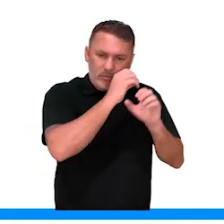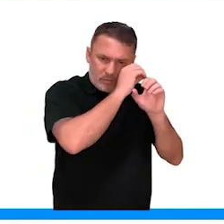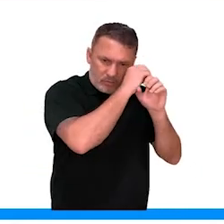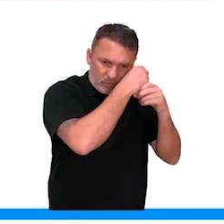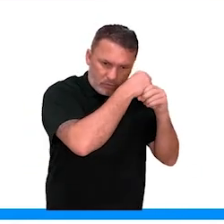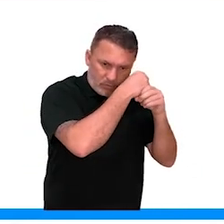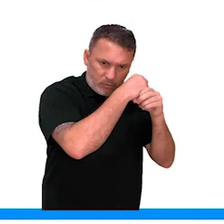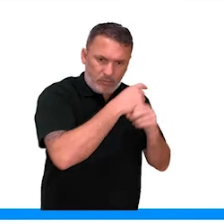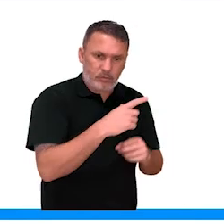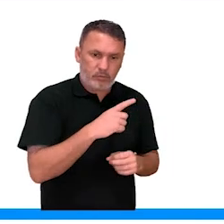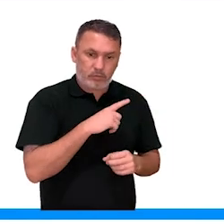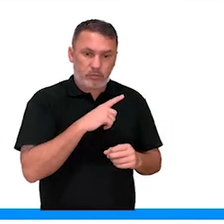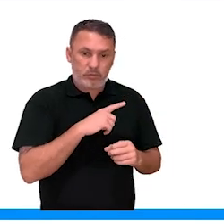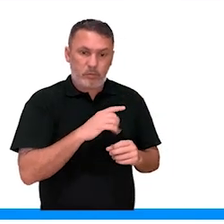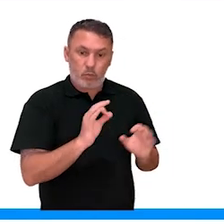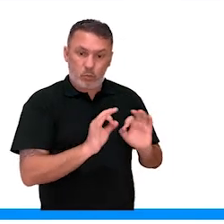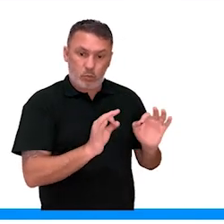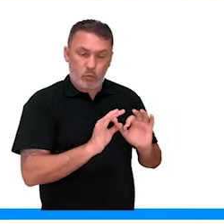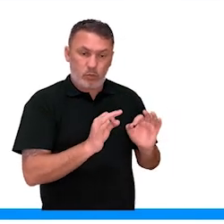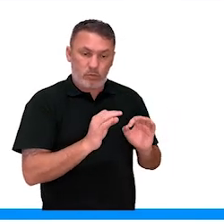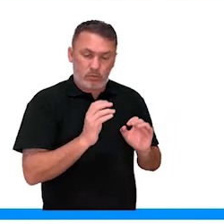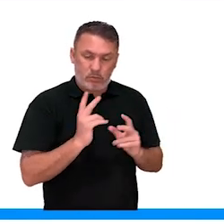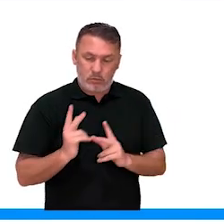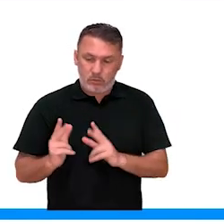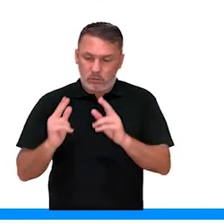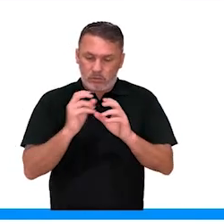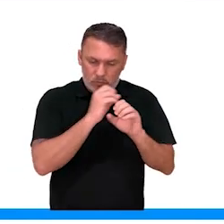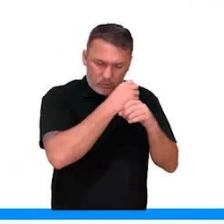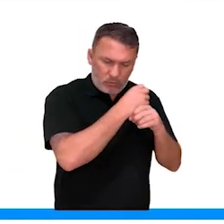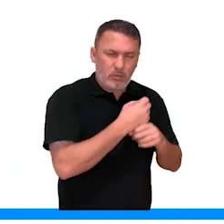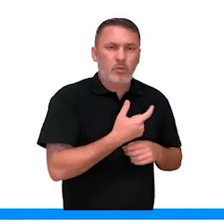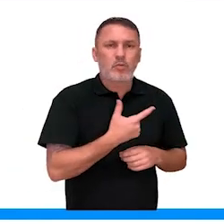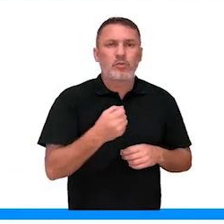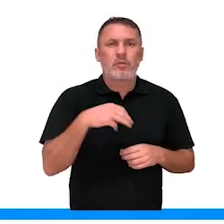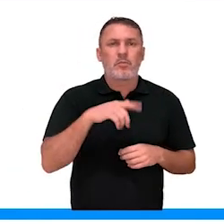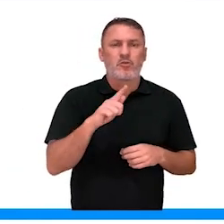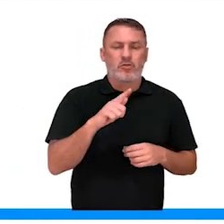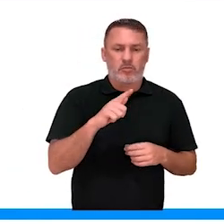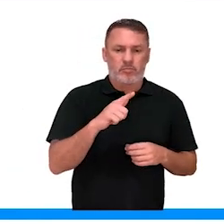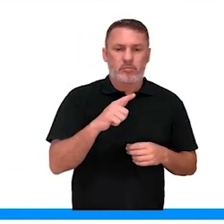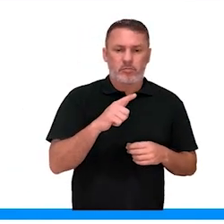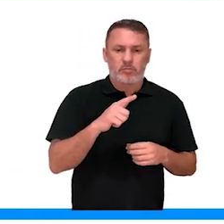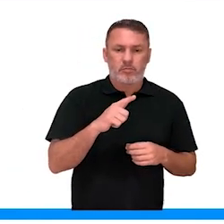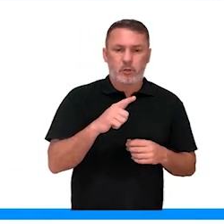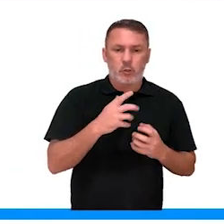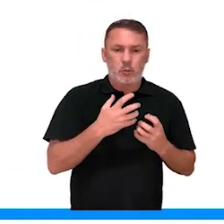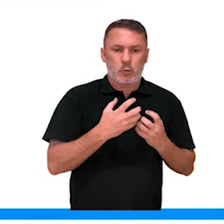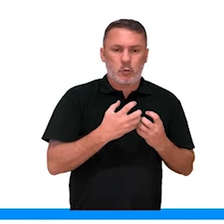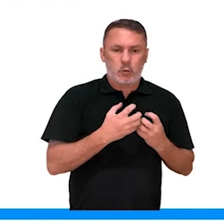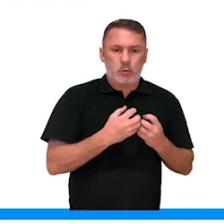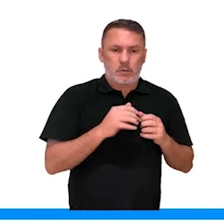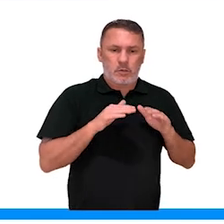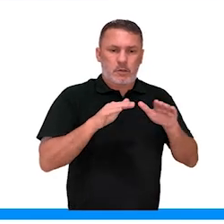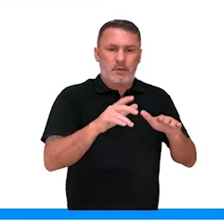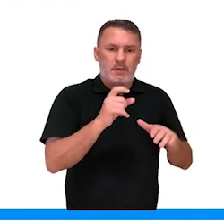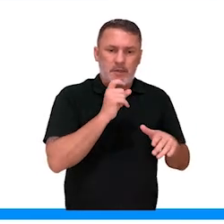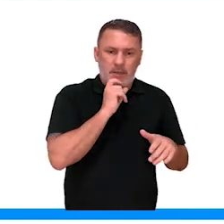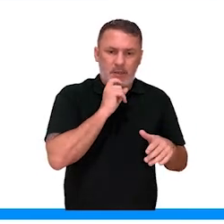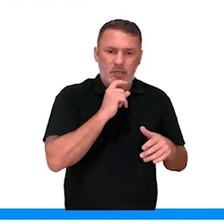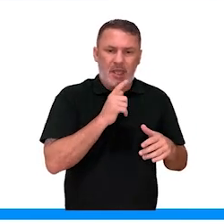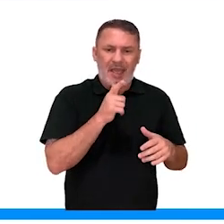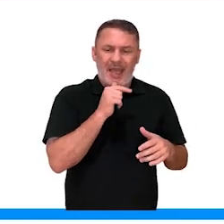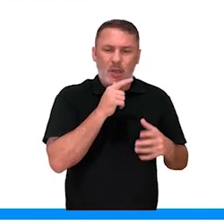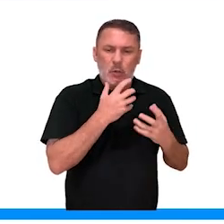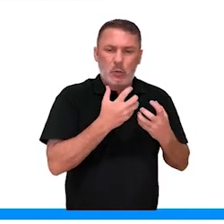laboratório. Enquanto intacta, essa amostra pesava 200 miligramas. Após secagem em